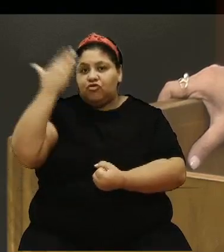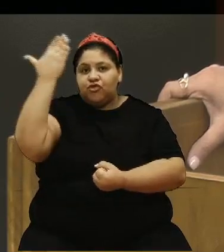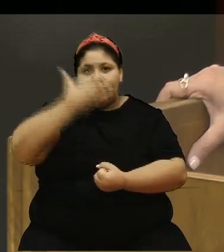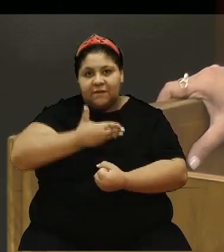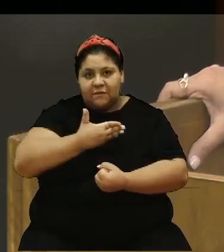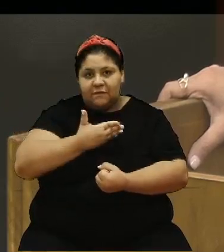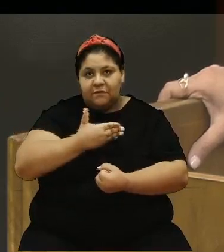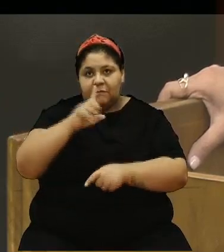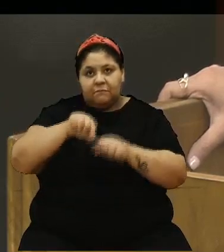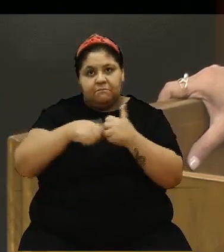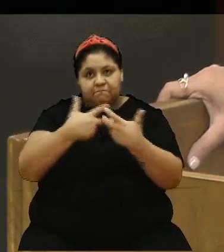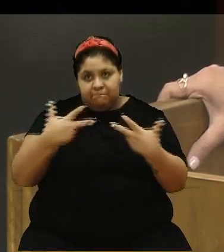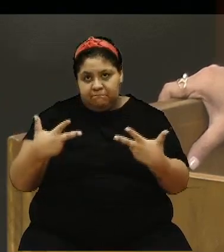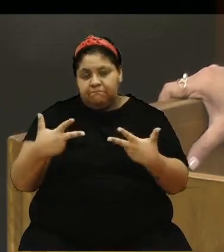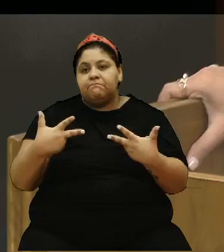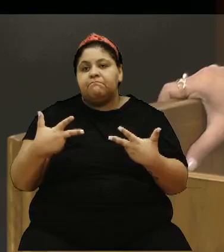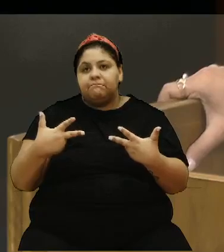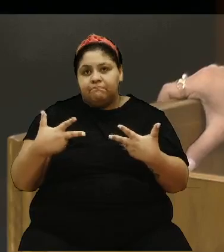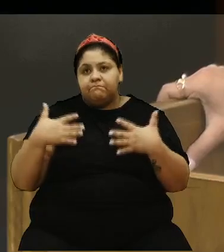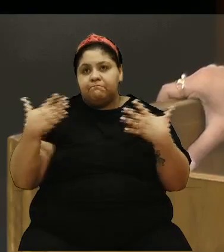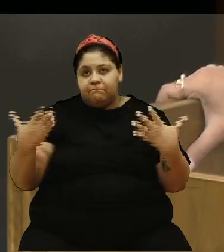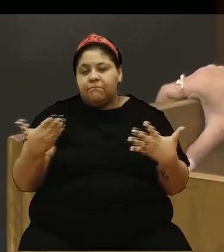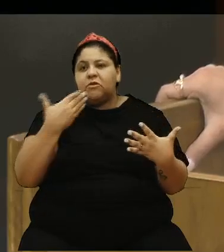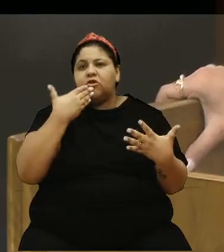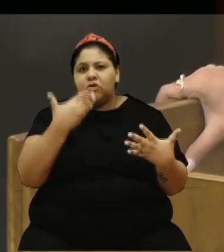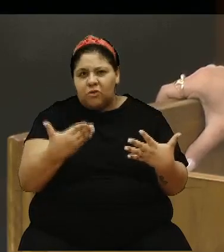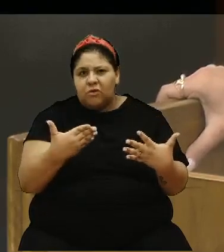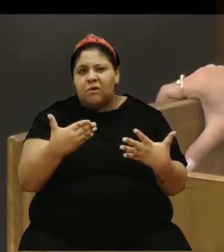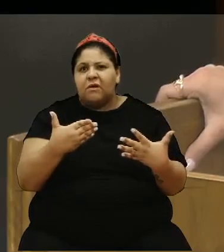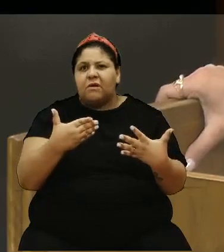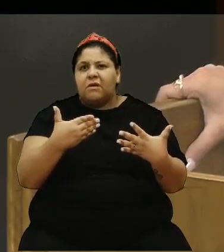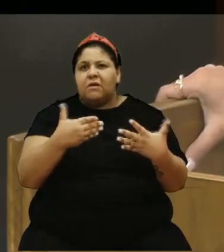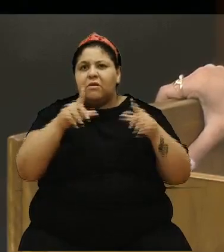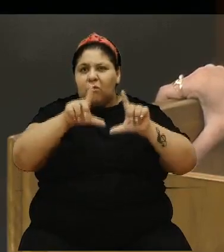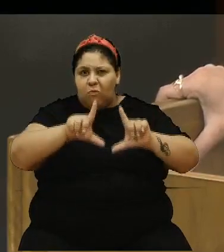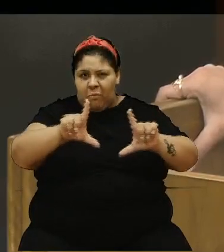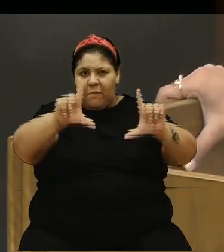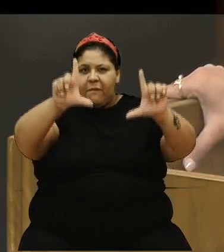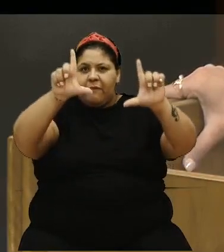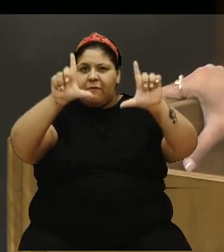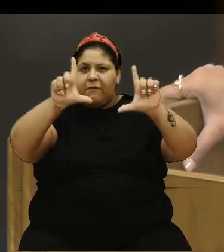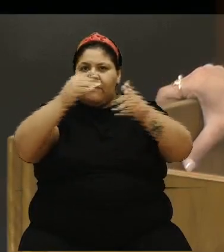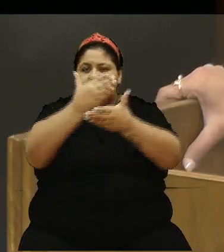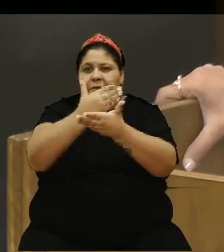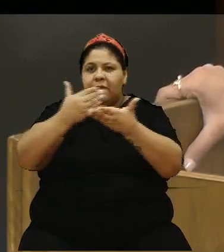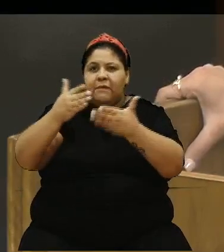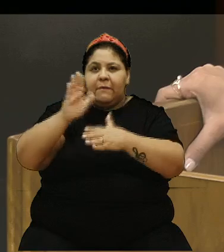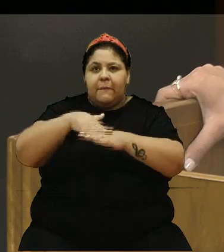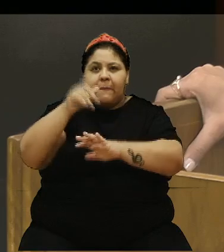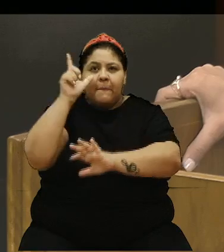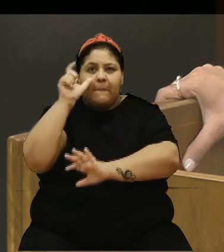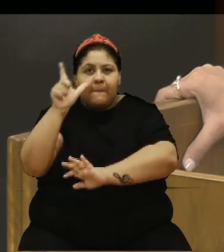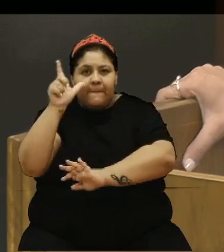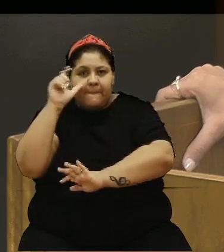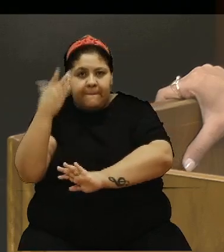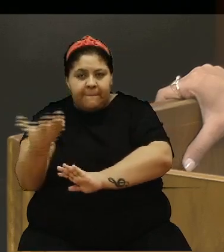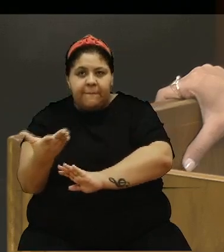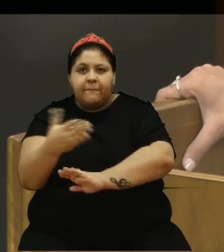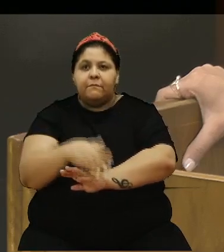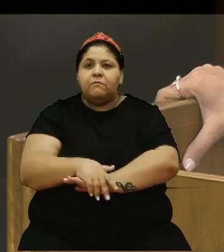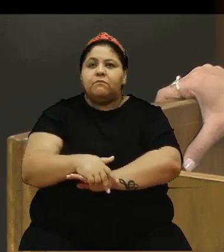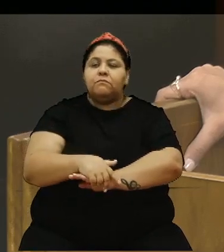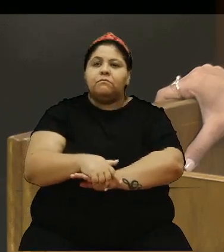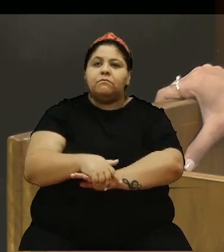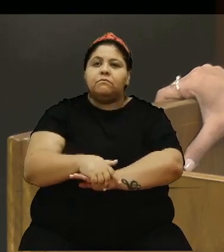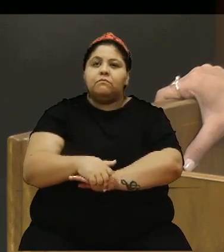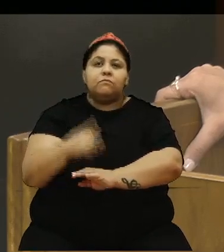provas materiais suficientes. Eu peço que coloque uma parte, a parte que mais interessa, Cíntia,